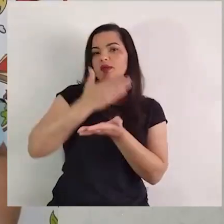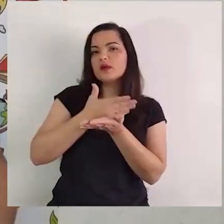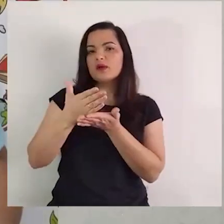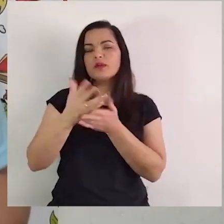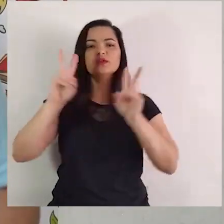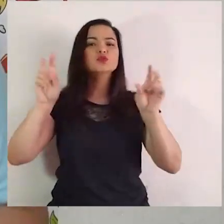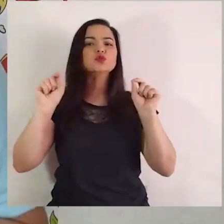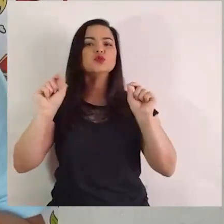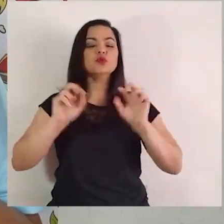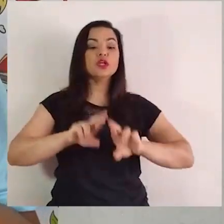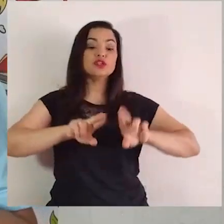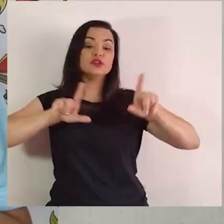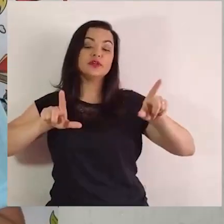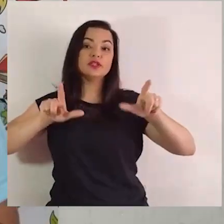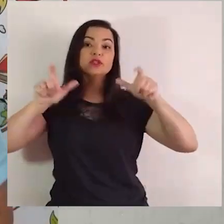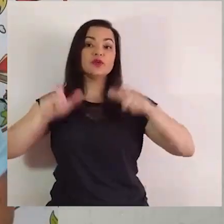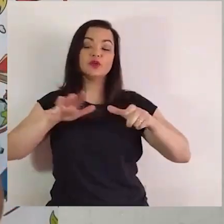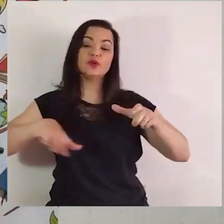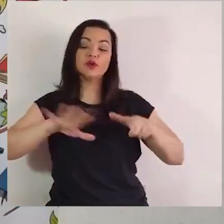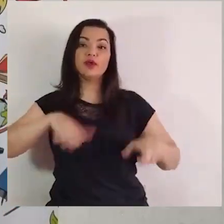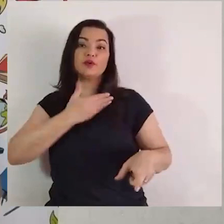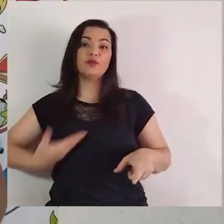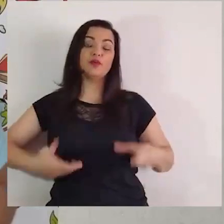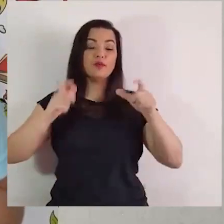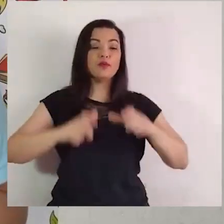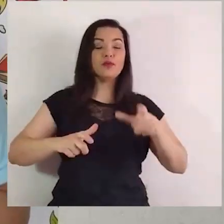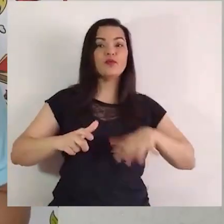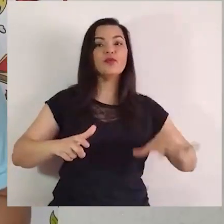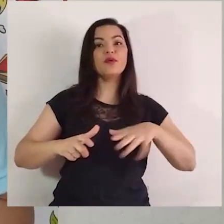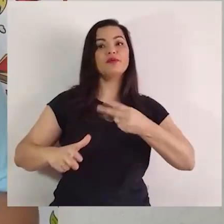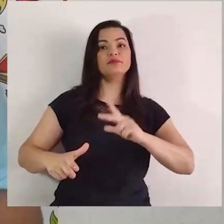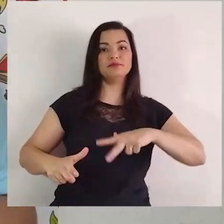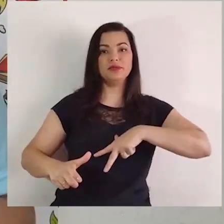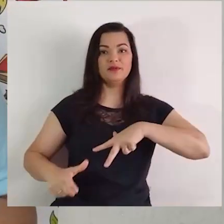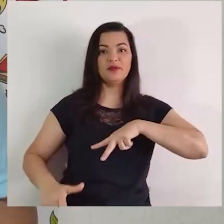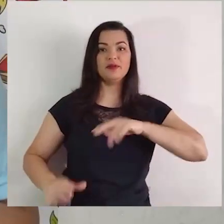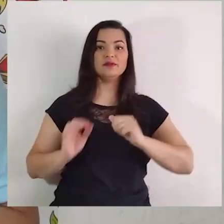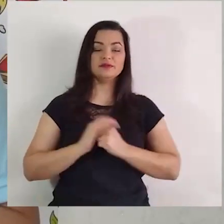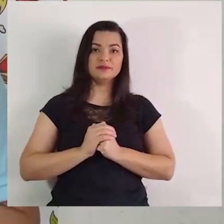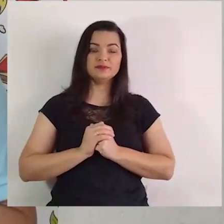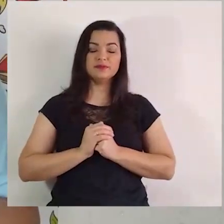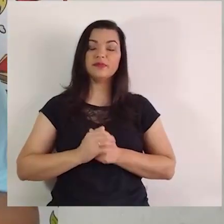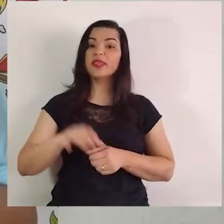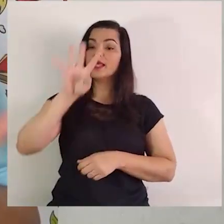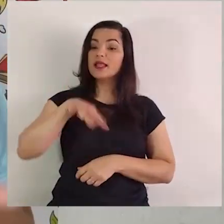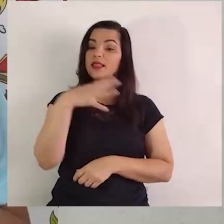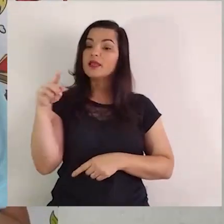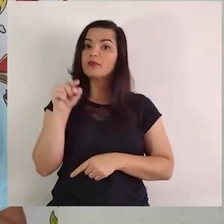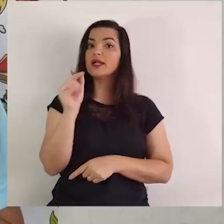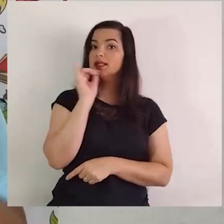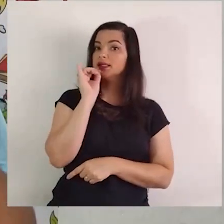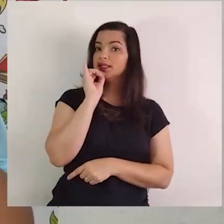nessas diferenças entre um espaço público e um espaço privado. E no exemplo da tabela, era para